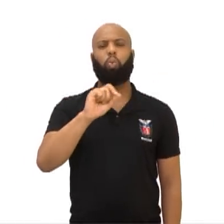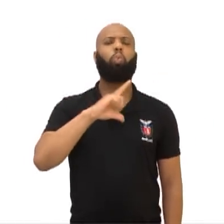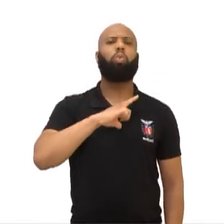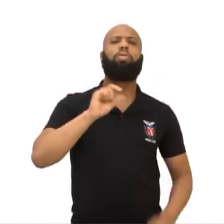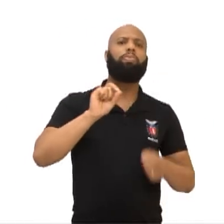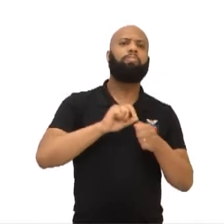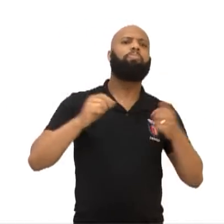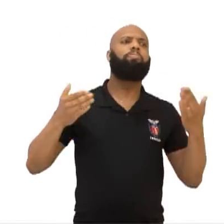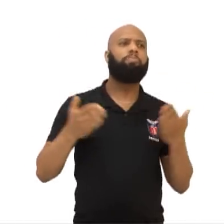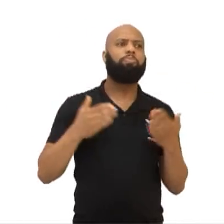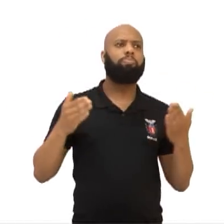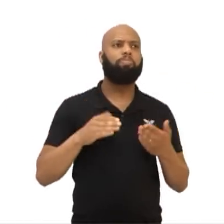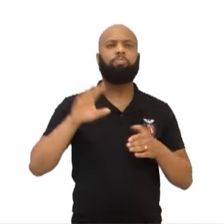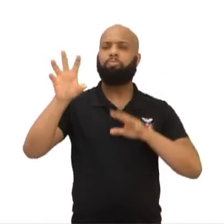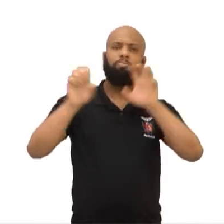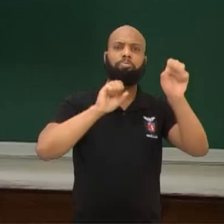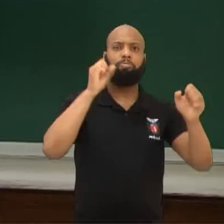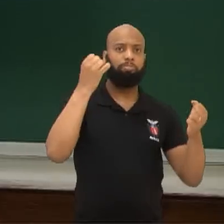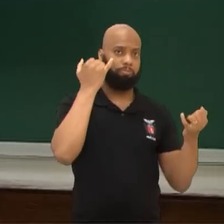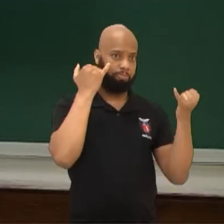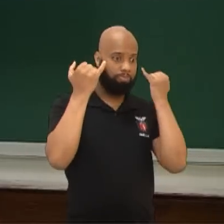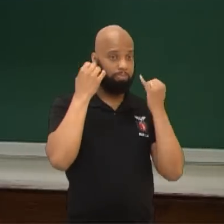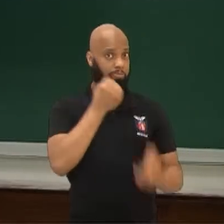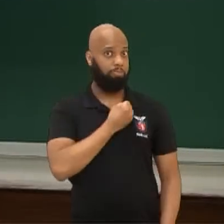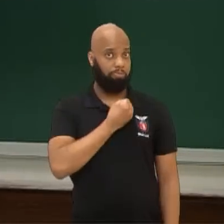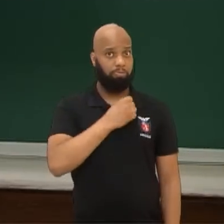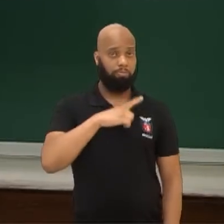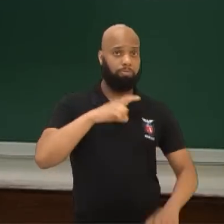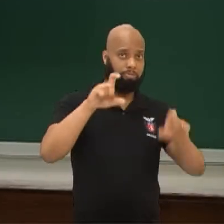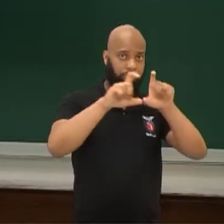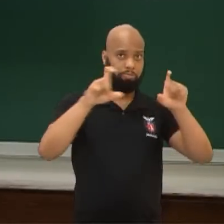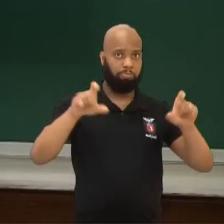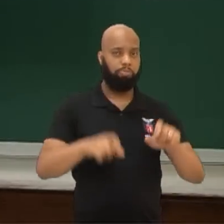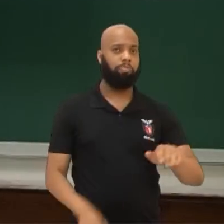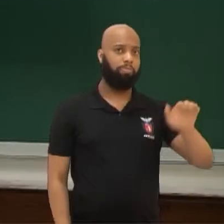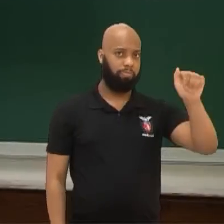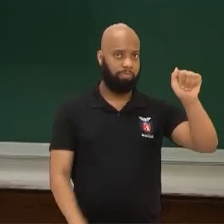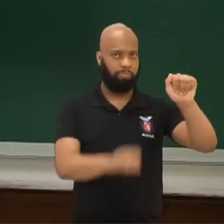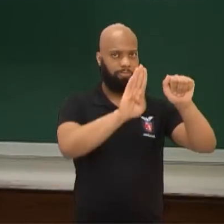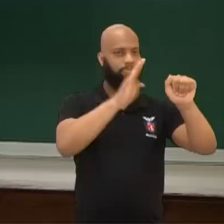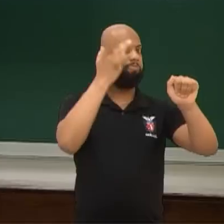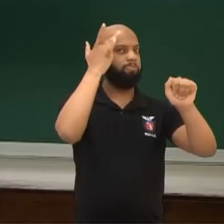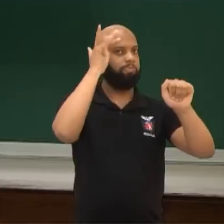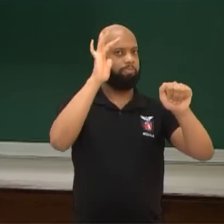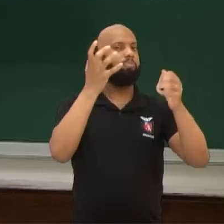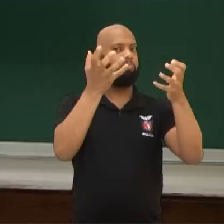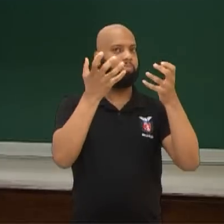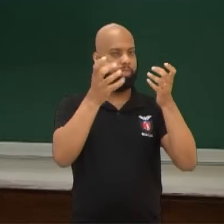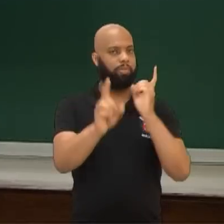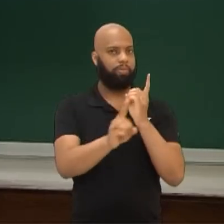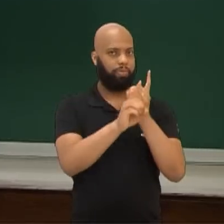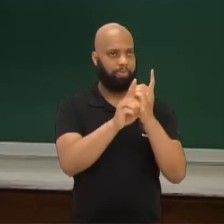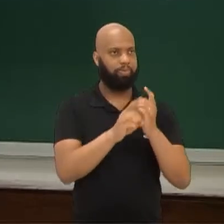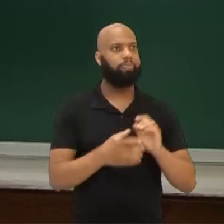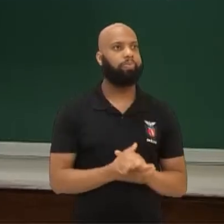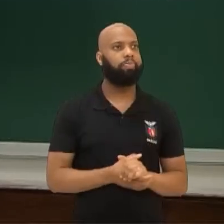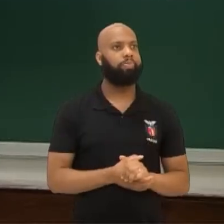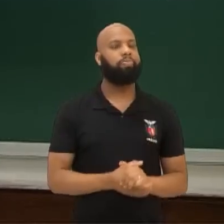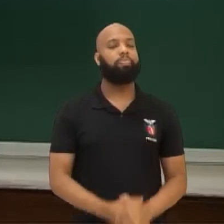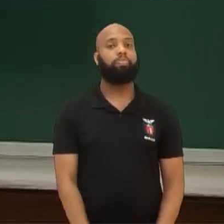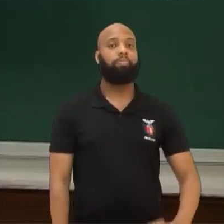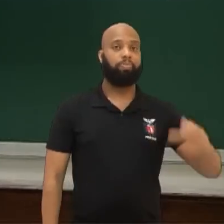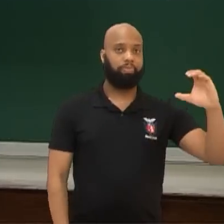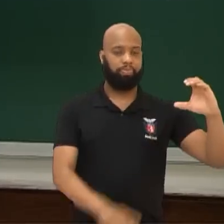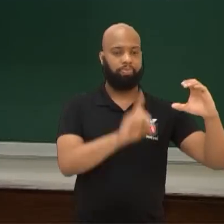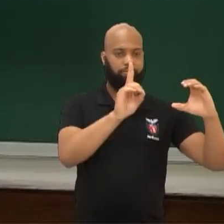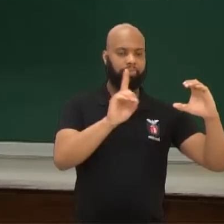que fazer? Retirar esses valores que foram me dados, né? AB, lembra que é o que ele está me perguntando. De CD